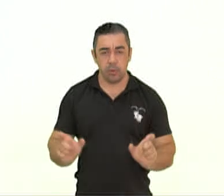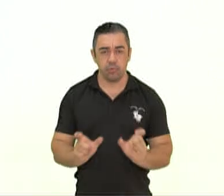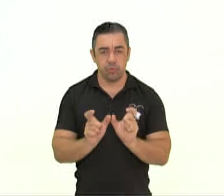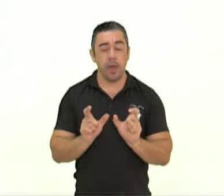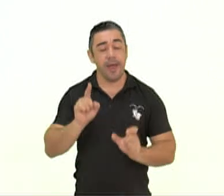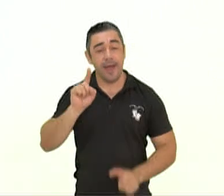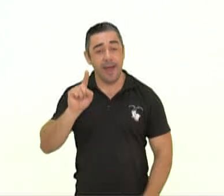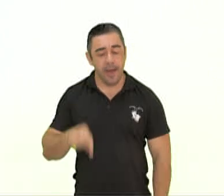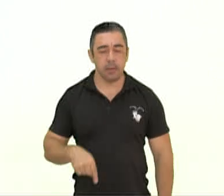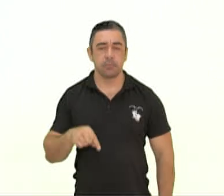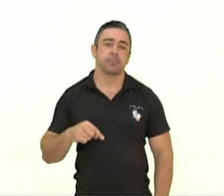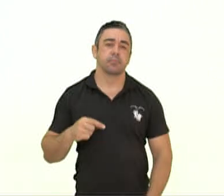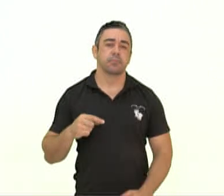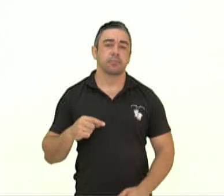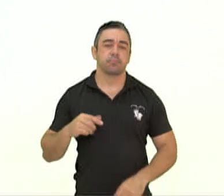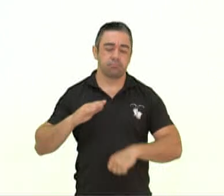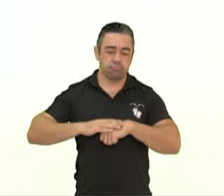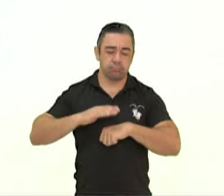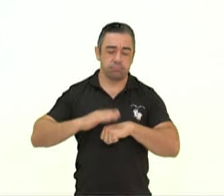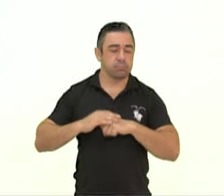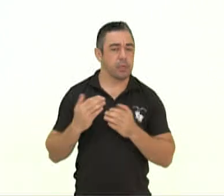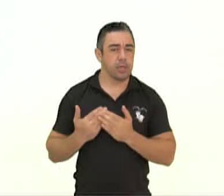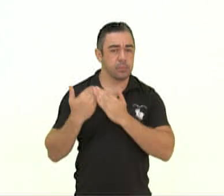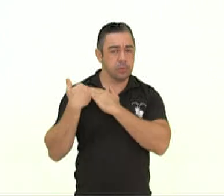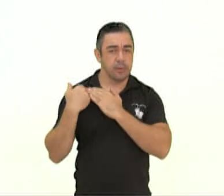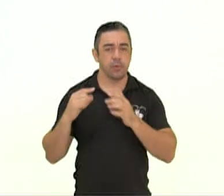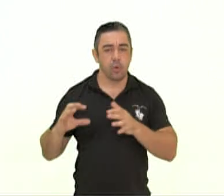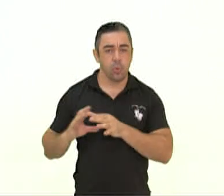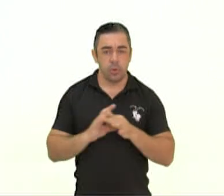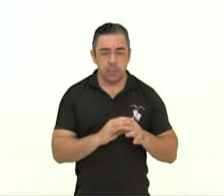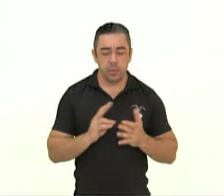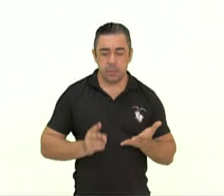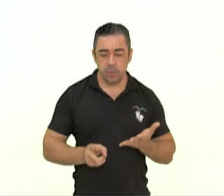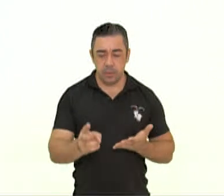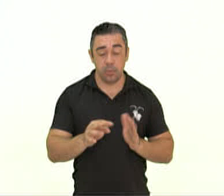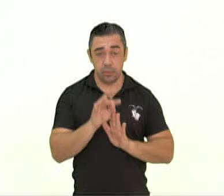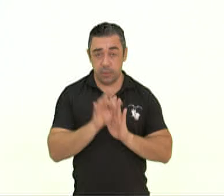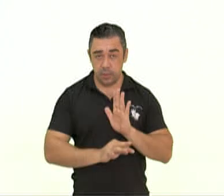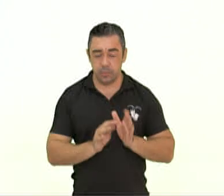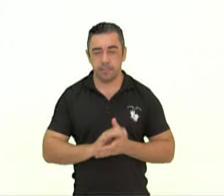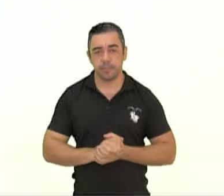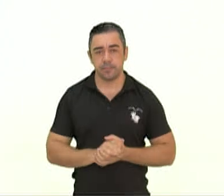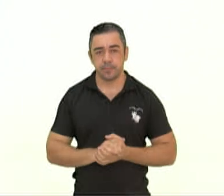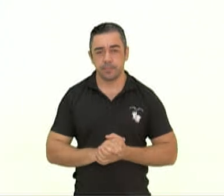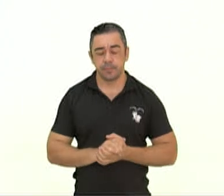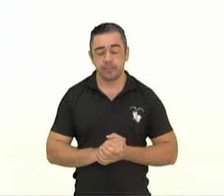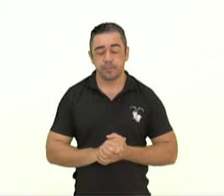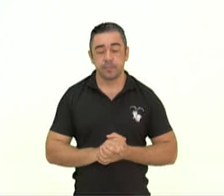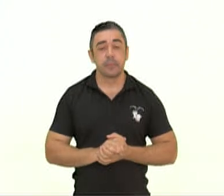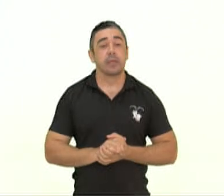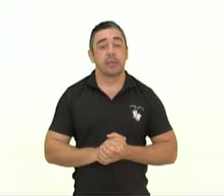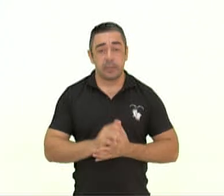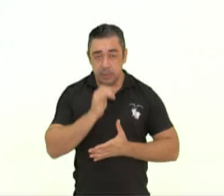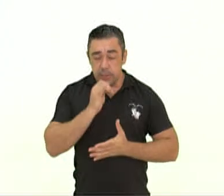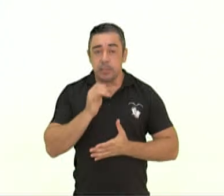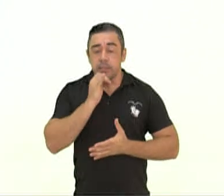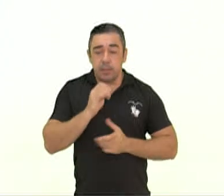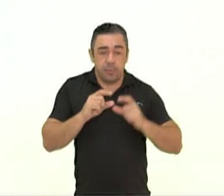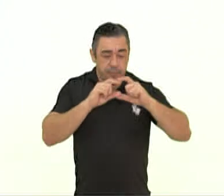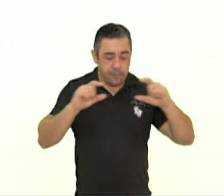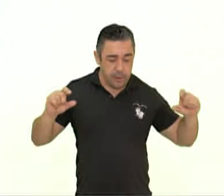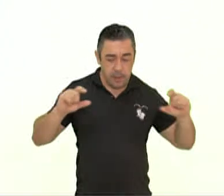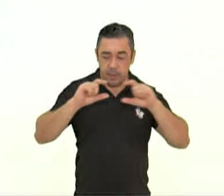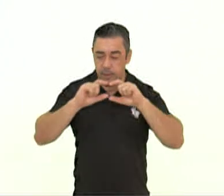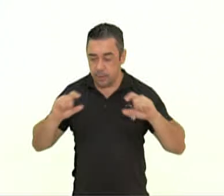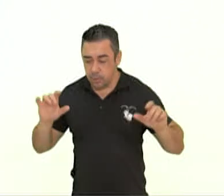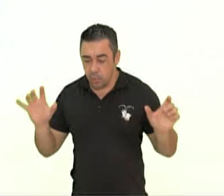os mecanismos responsáveis pela coesão sequencial nos textos. Orações feitas com conectores, que